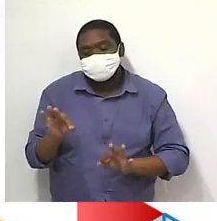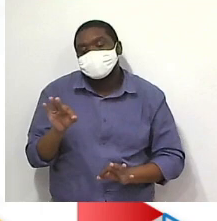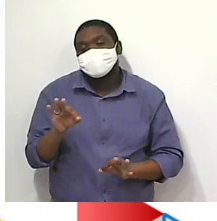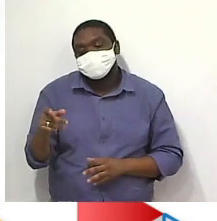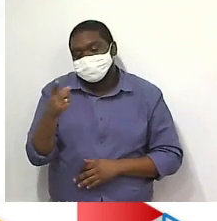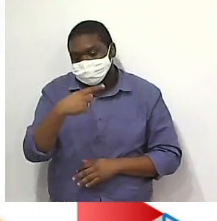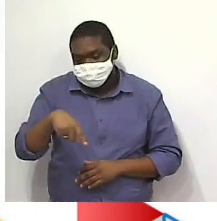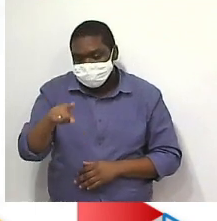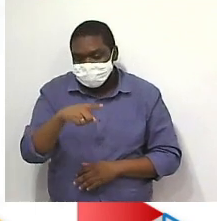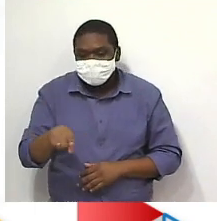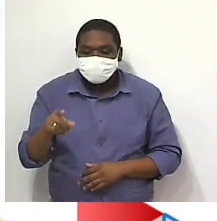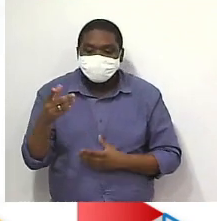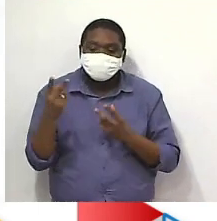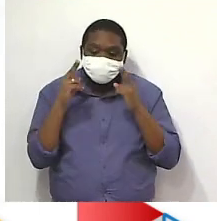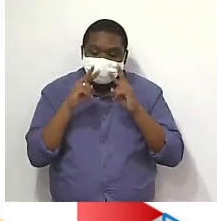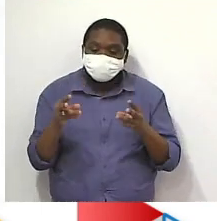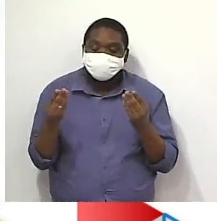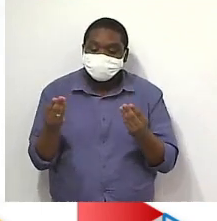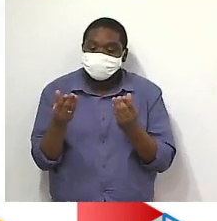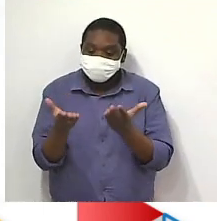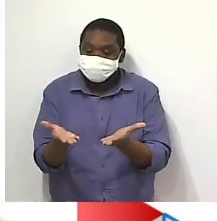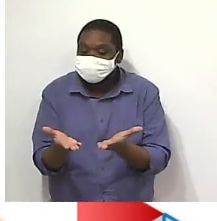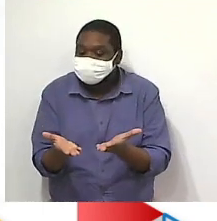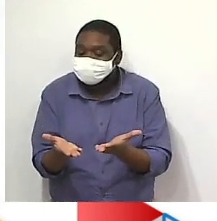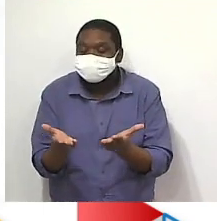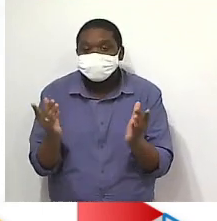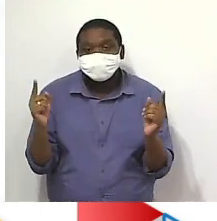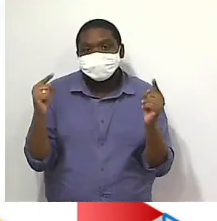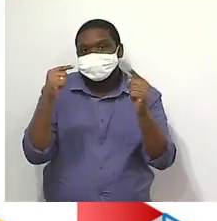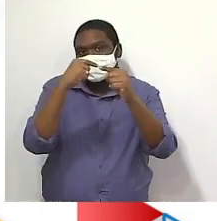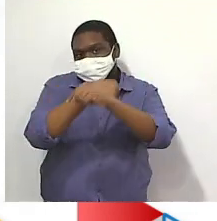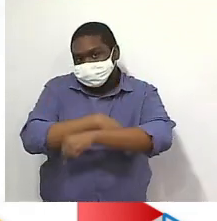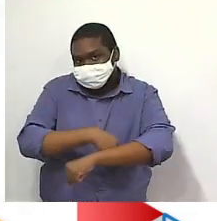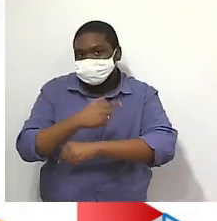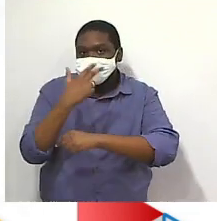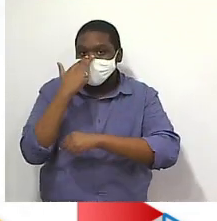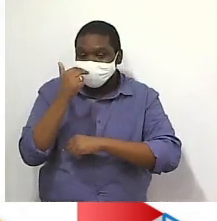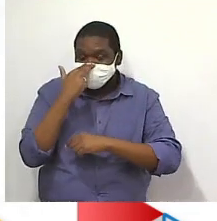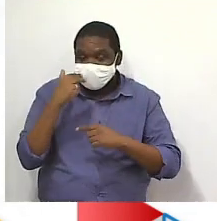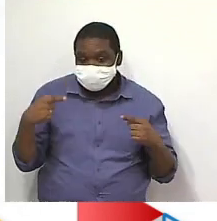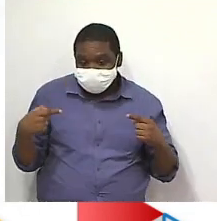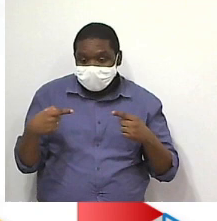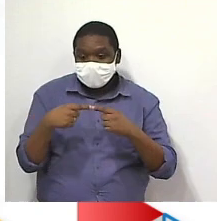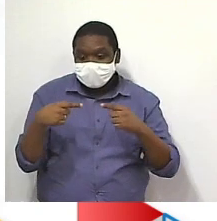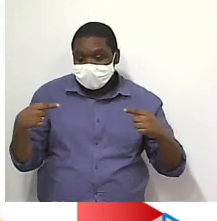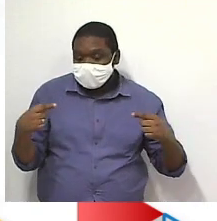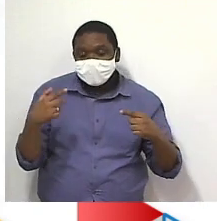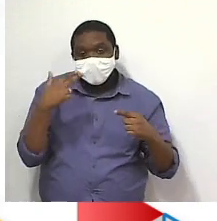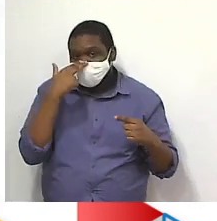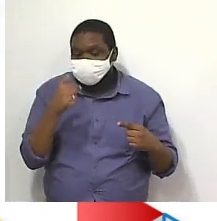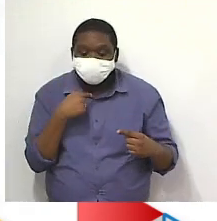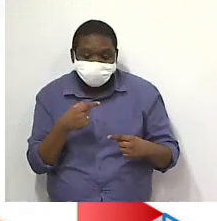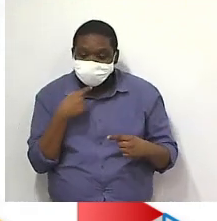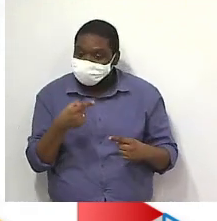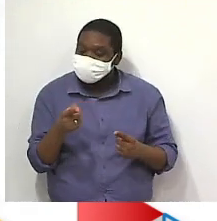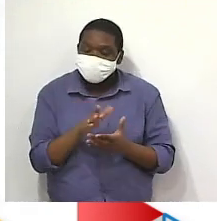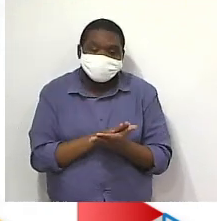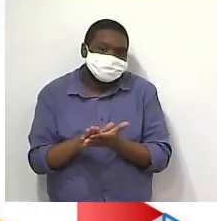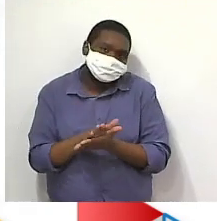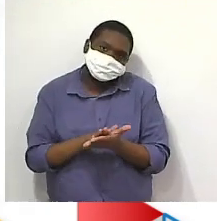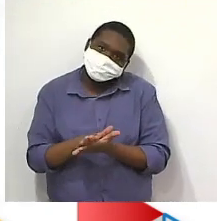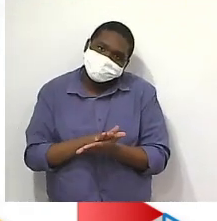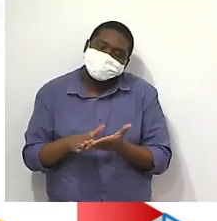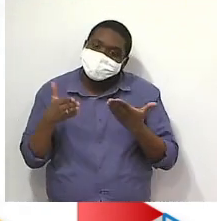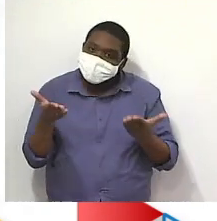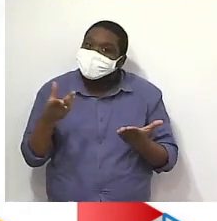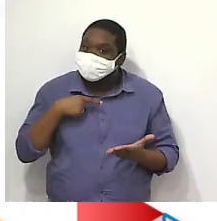você esse triângulo, olha como ele ia dar, coincidir na mesma linha. Não ia montar triângulo algum. Então